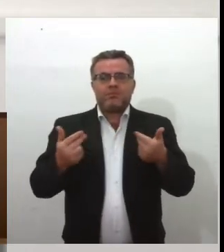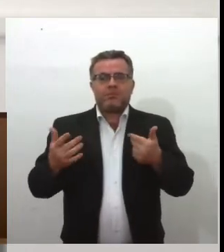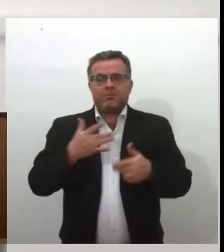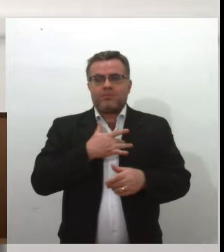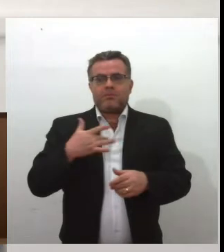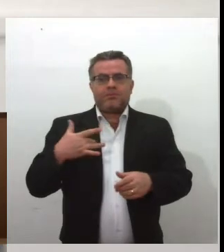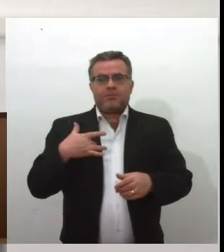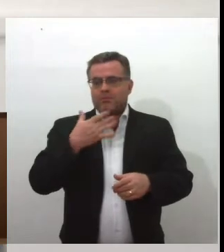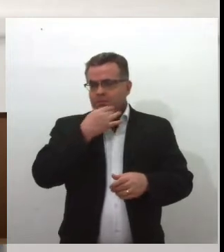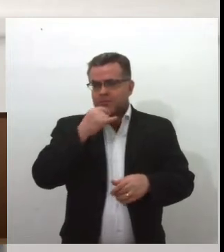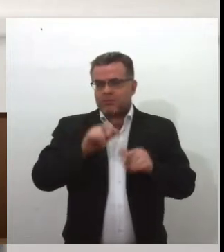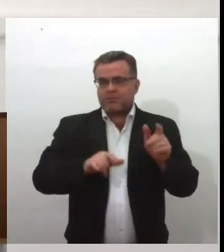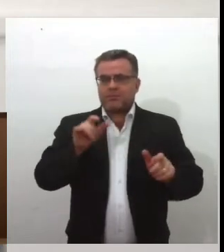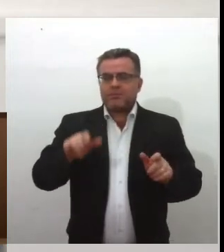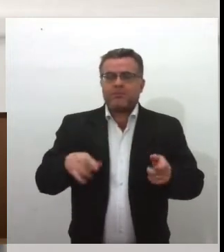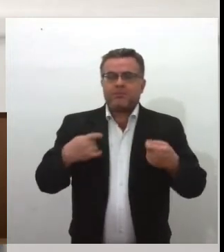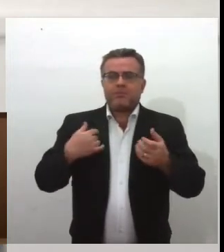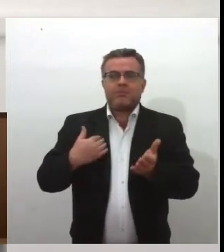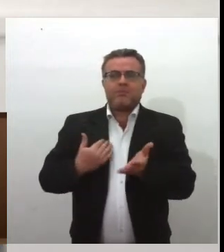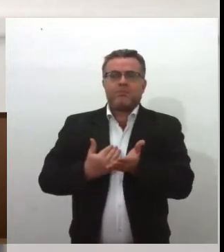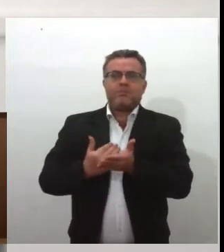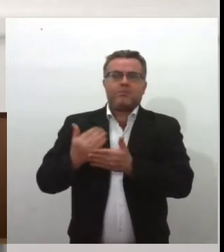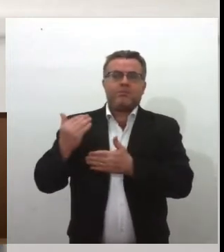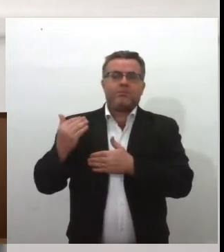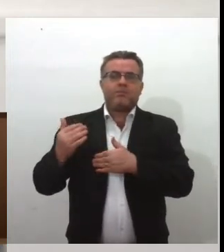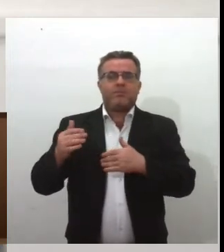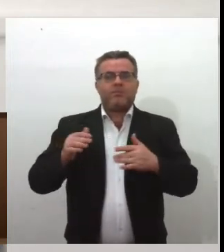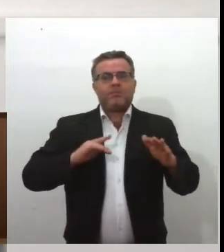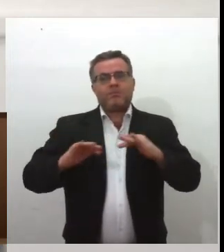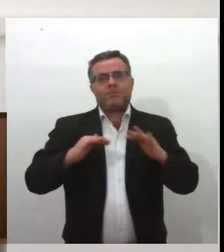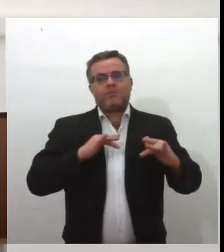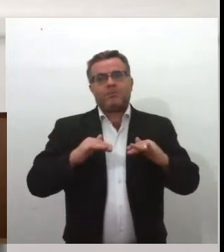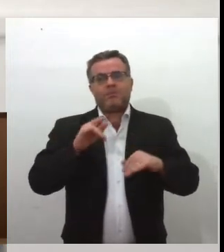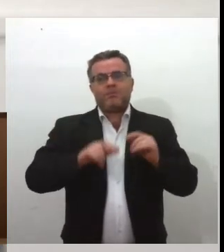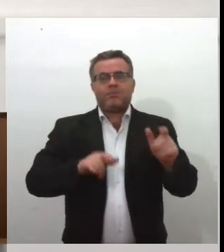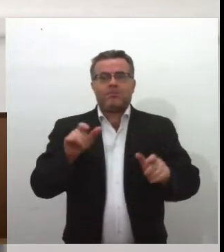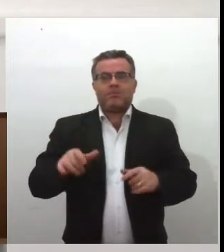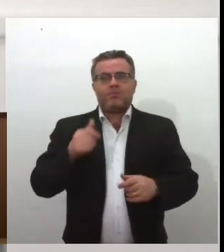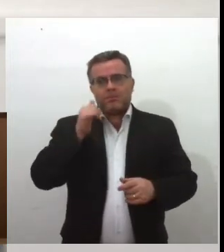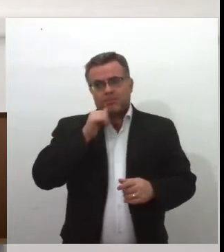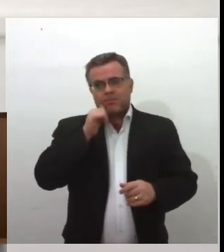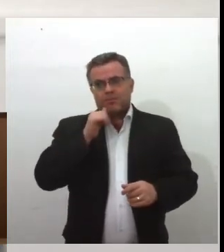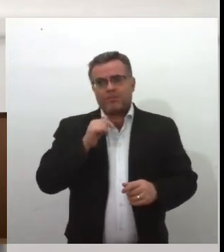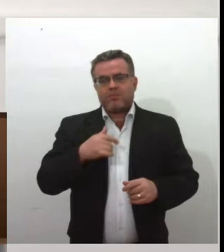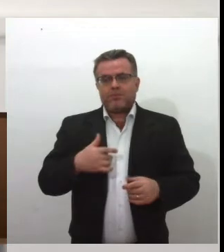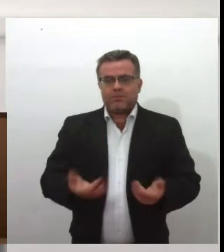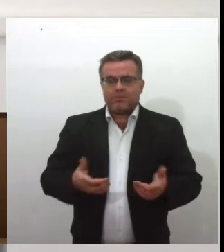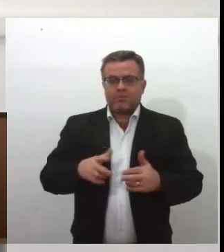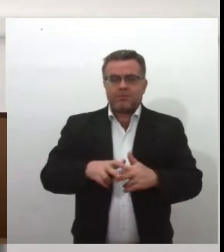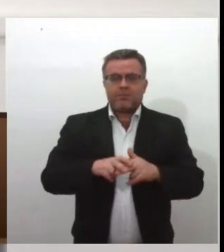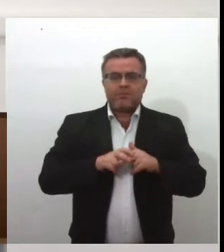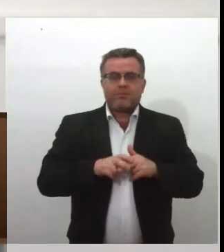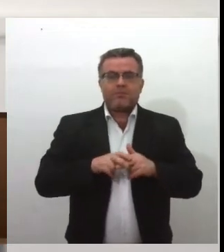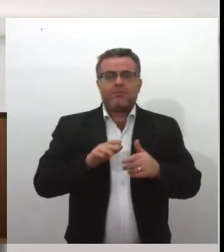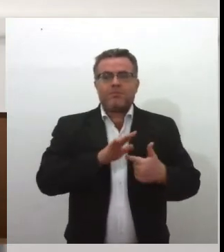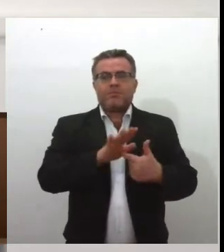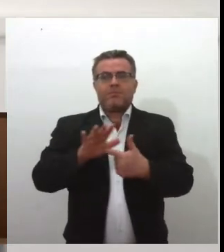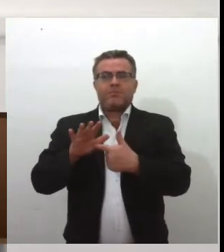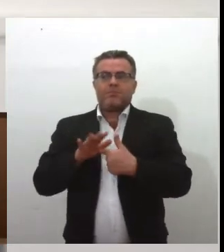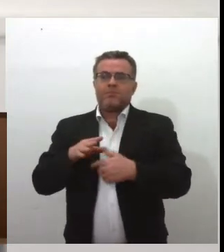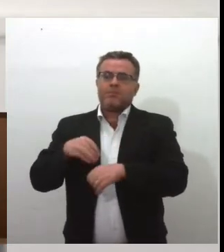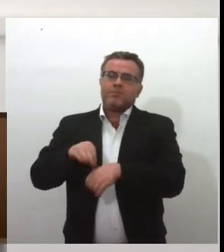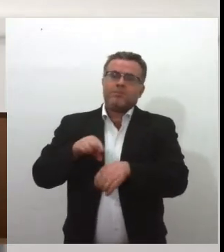do homem, ela teve início a partir da mobilização das mulheres. Então, para a gente ter uma ideia do quanto